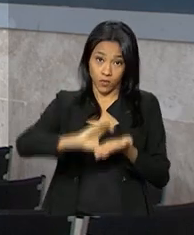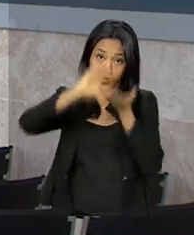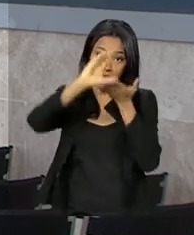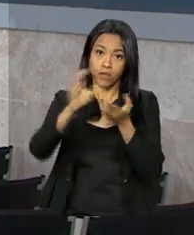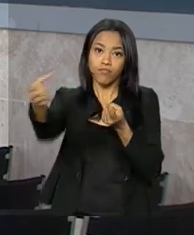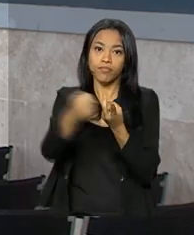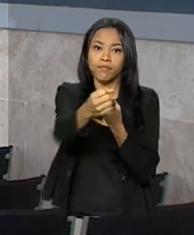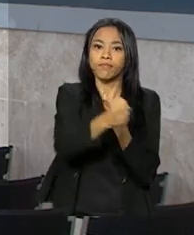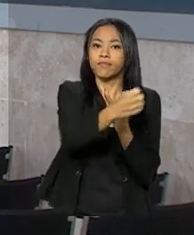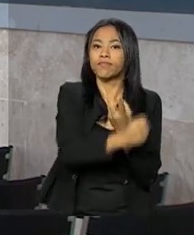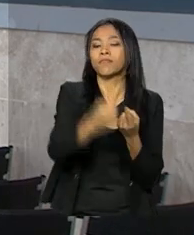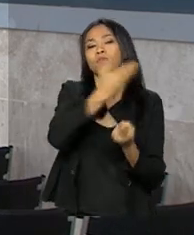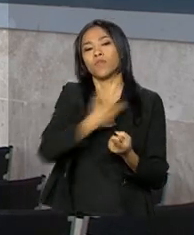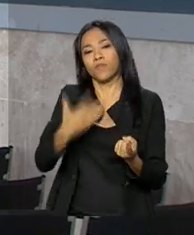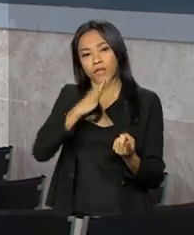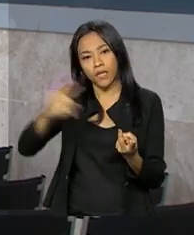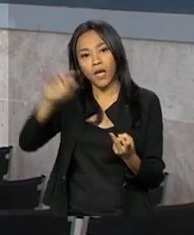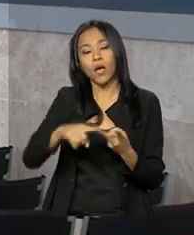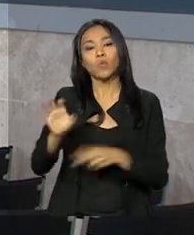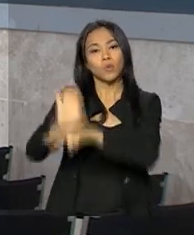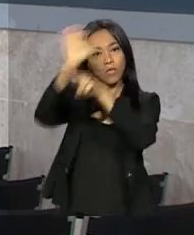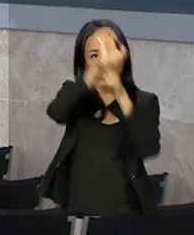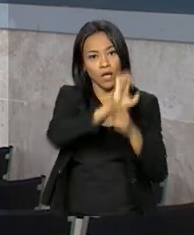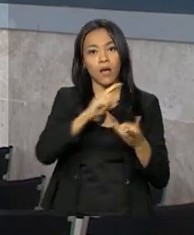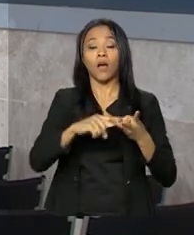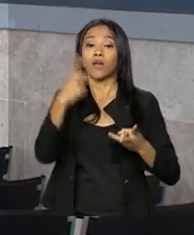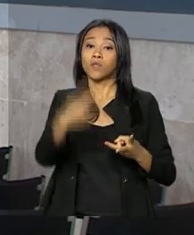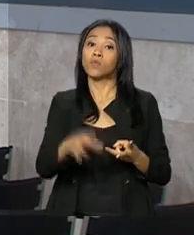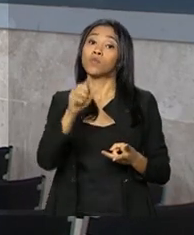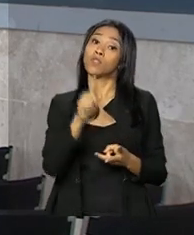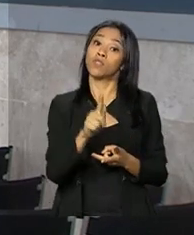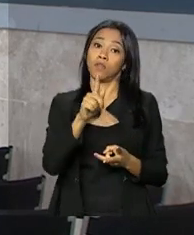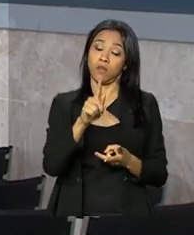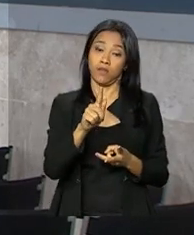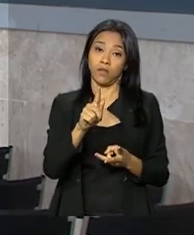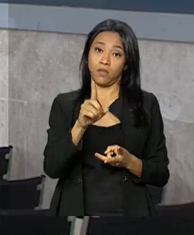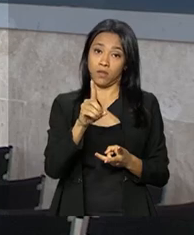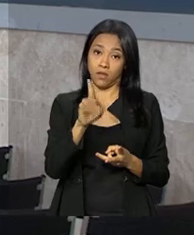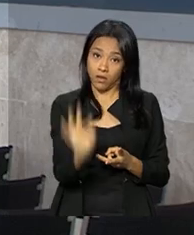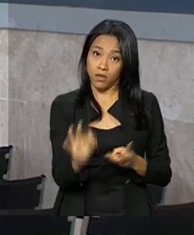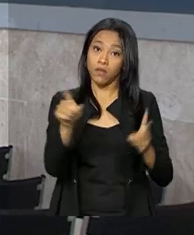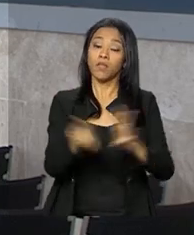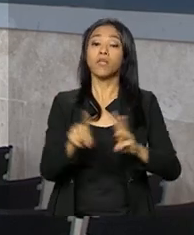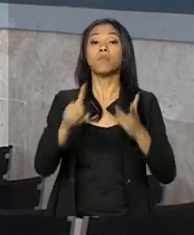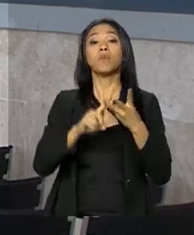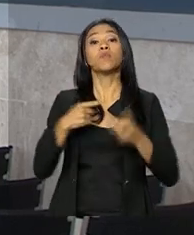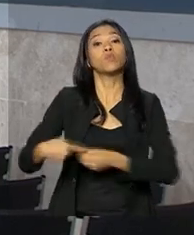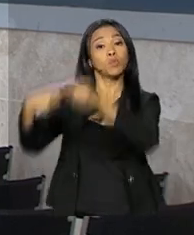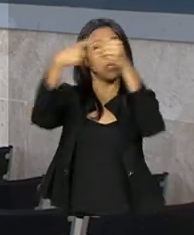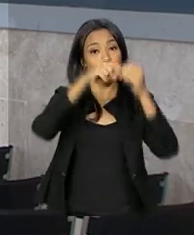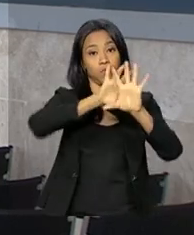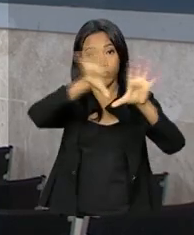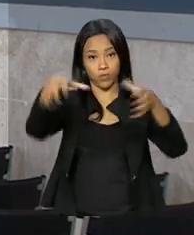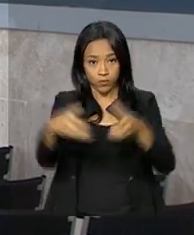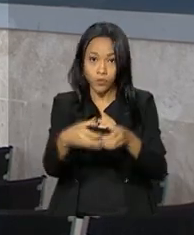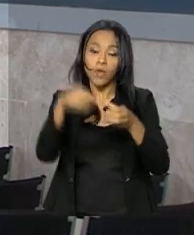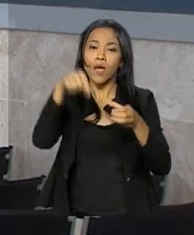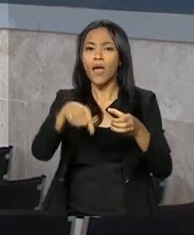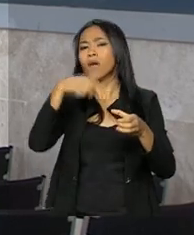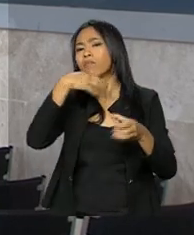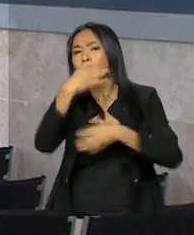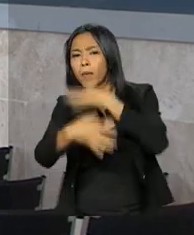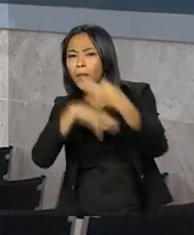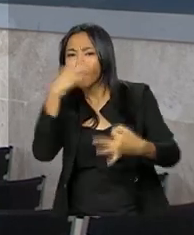representantes da União, dos Estados, do Distrito Federal e dos Municípios. E será uma estrutura para consultas, sugestões